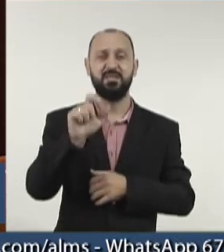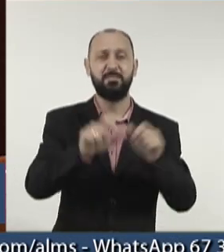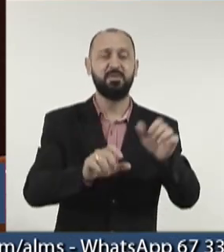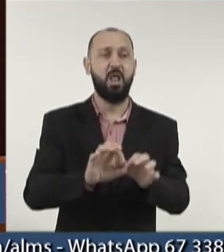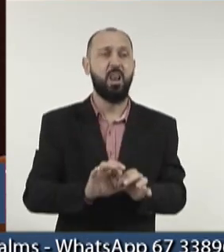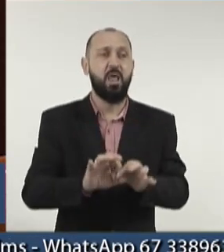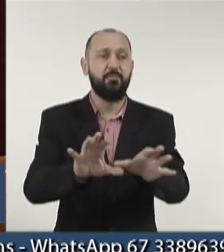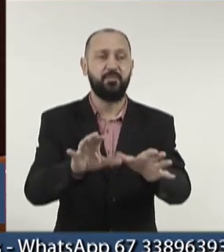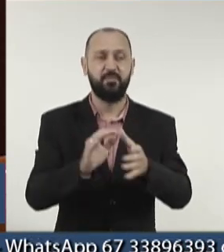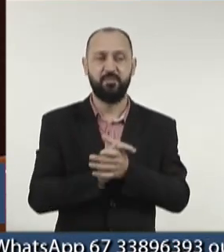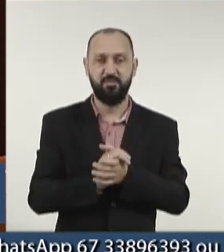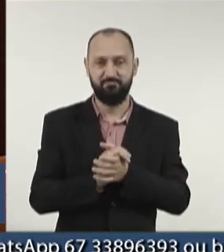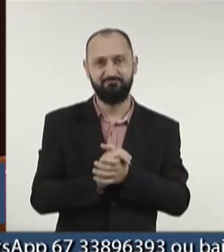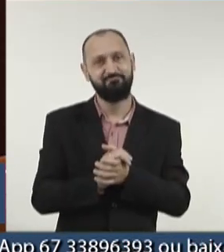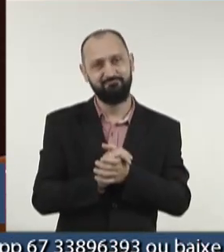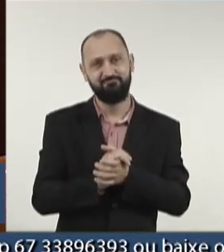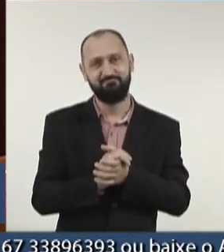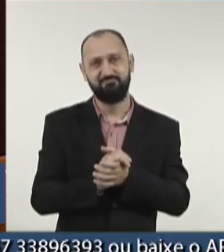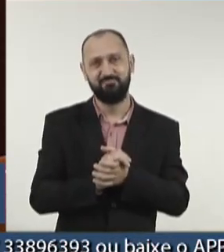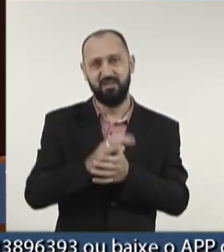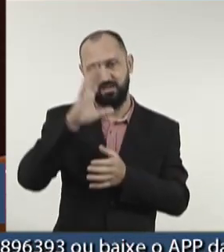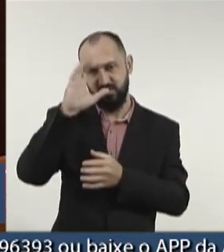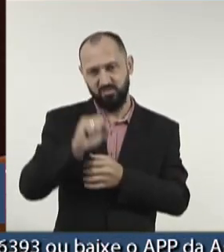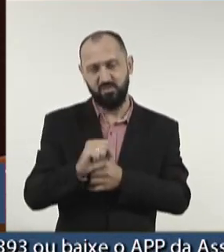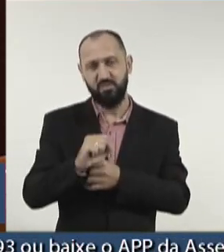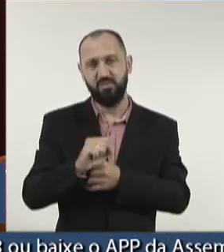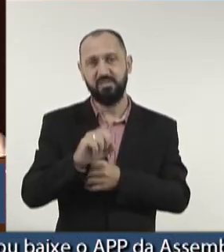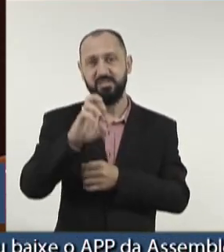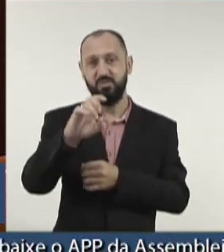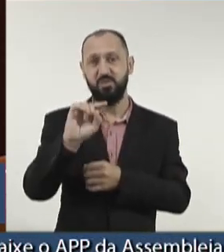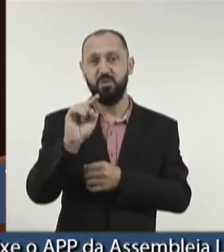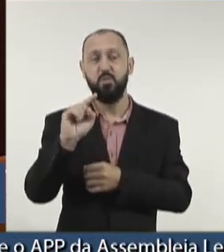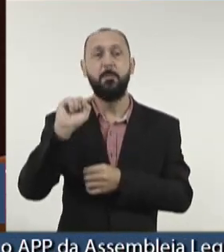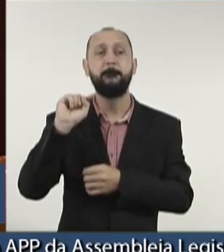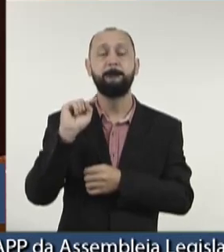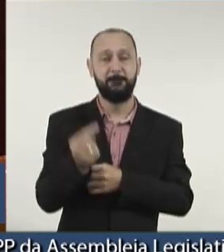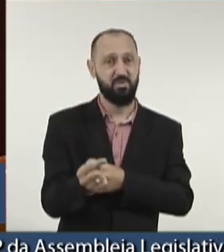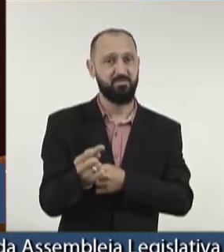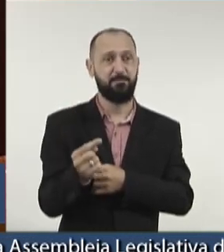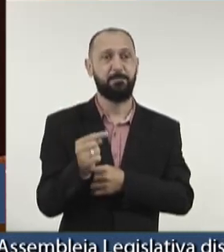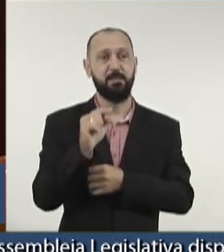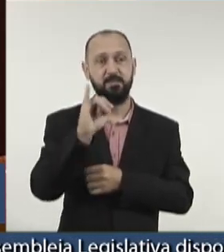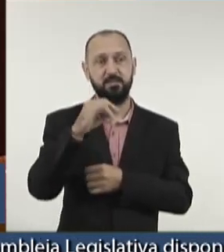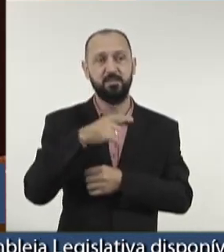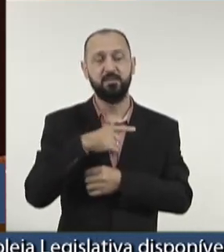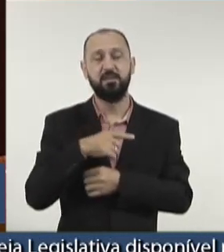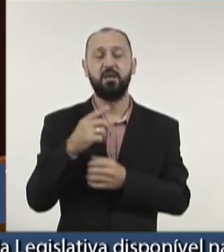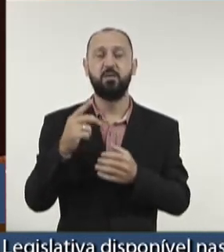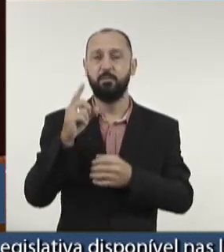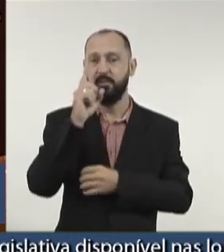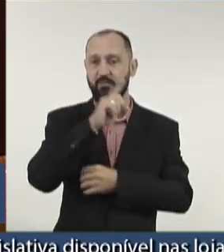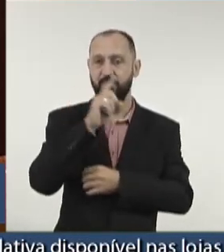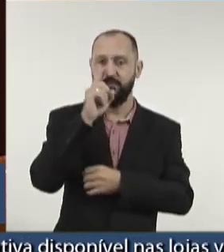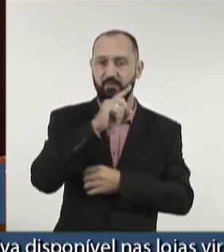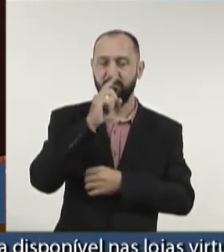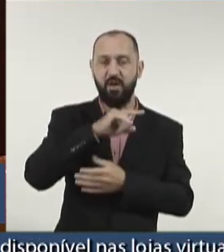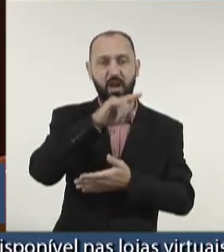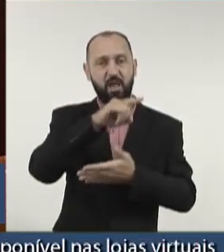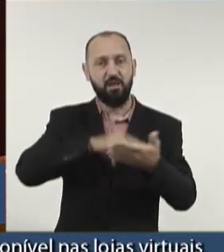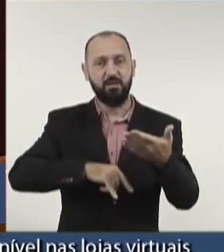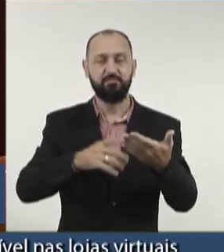pessoas decidir o futuro de 51 mil, se existe uma falha na